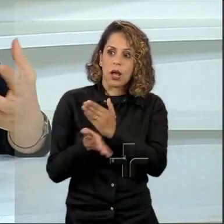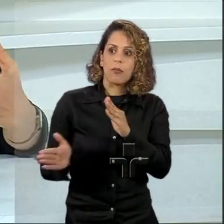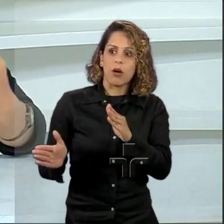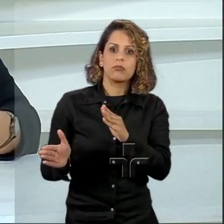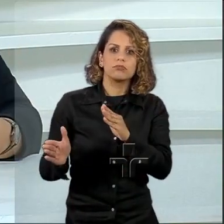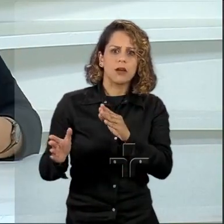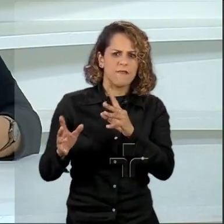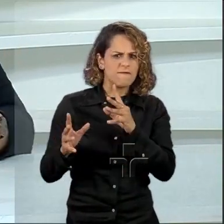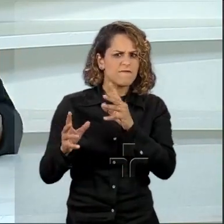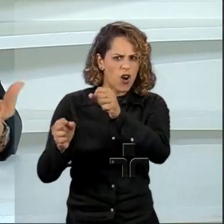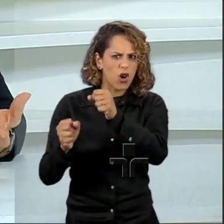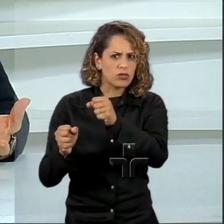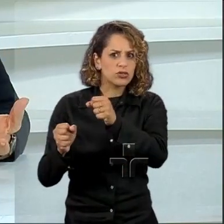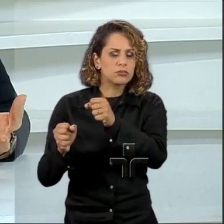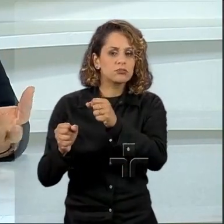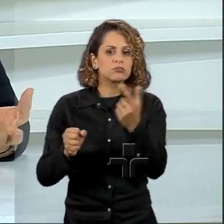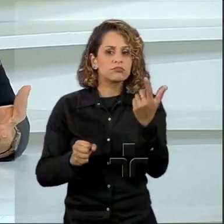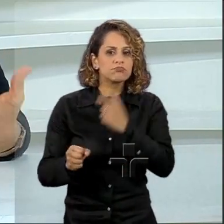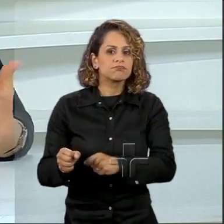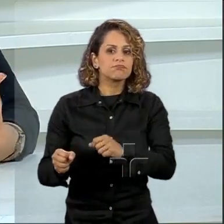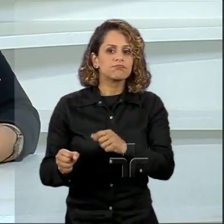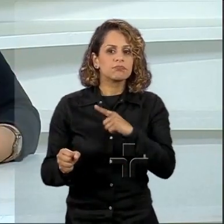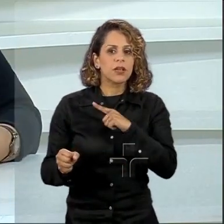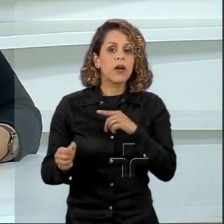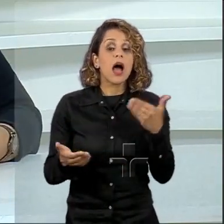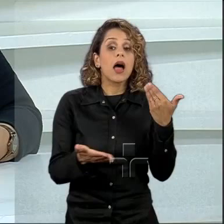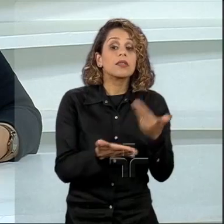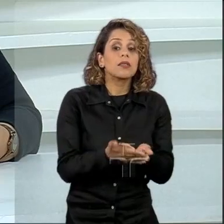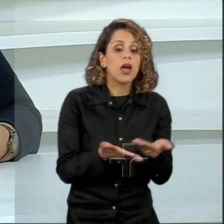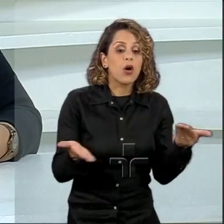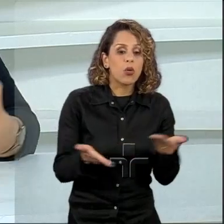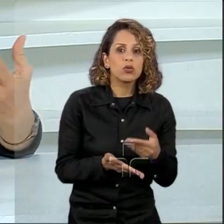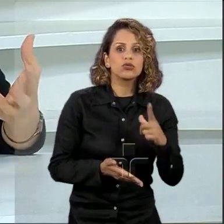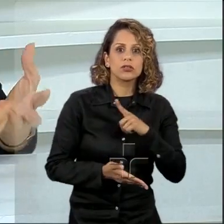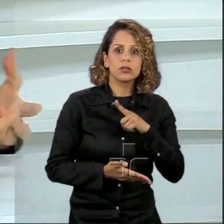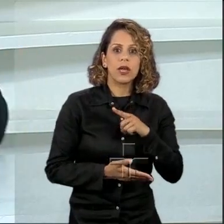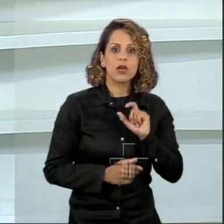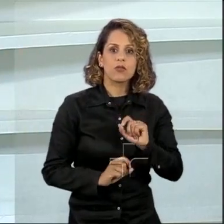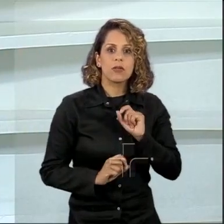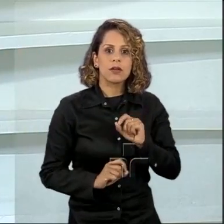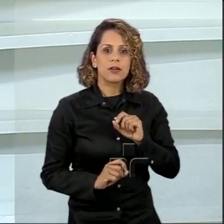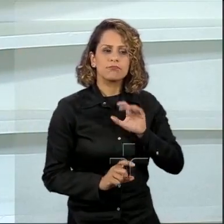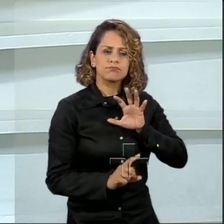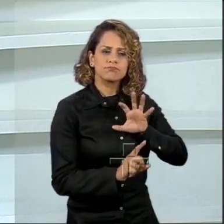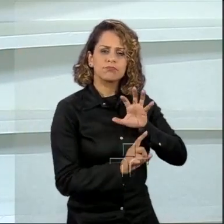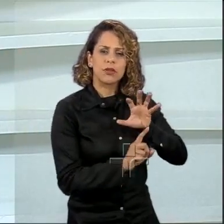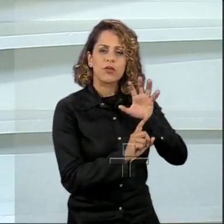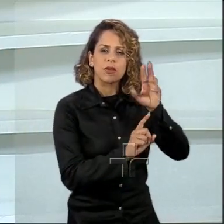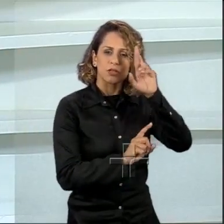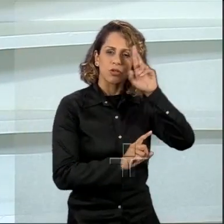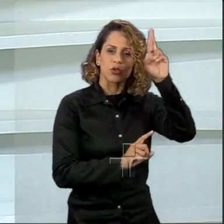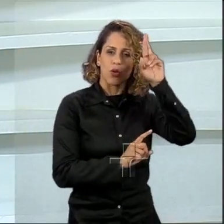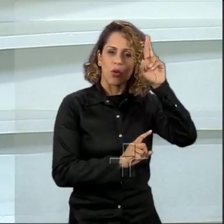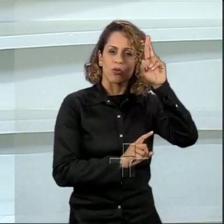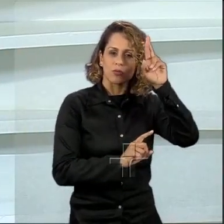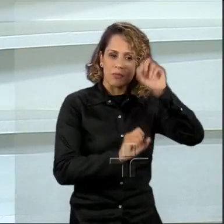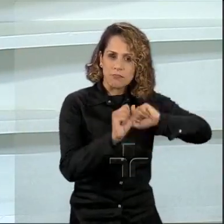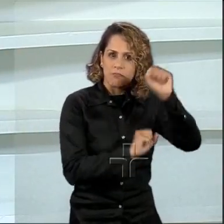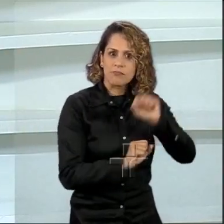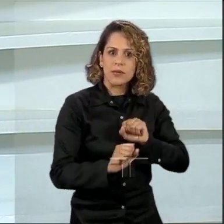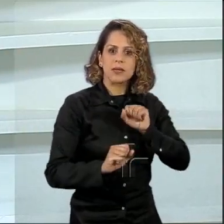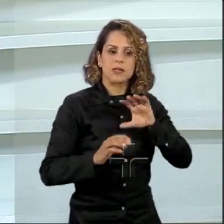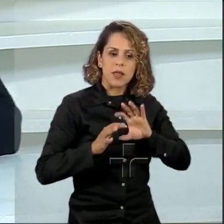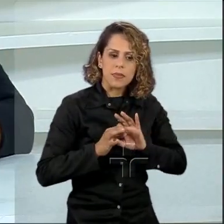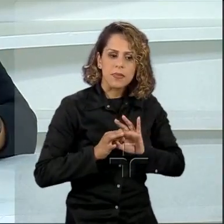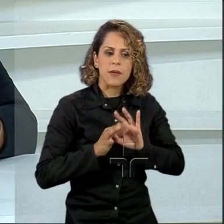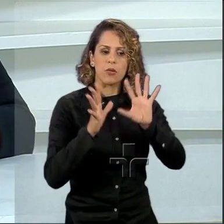despertar esse apelo pela democracia junto ao empresariado nacional e carrear isso para uma candidatura como a do Haddad,